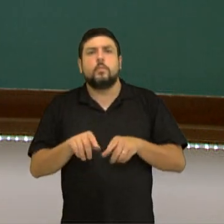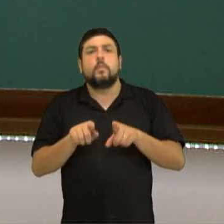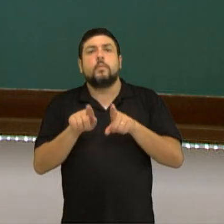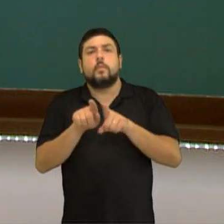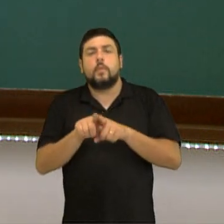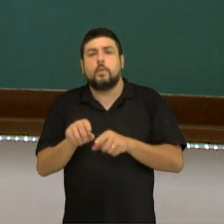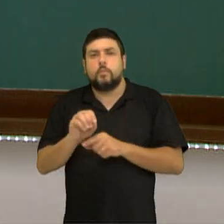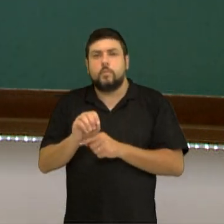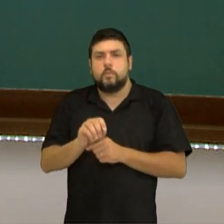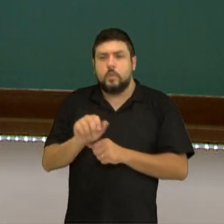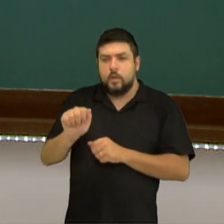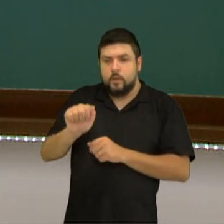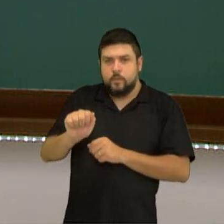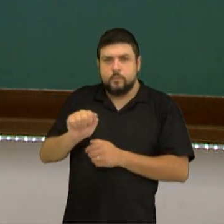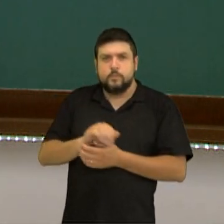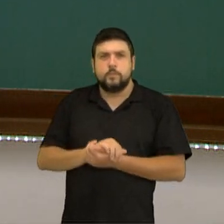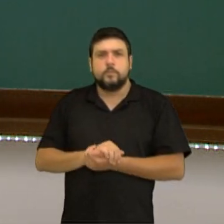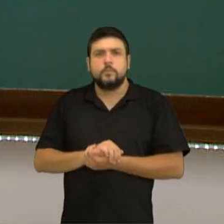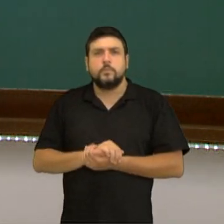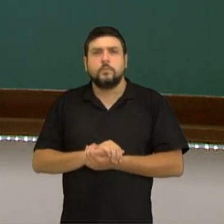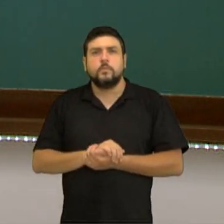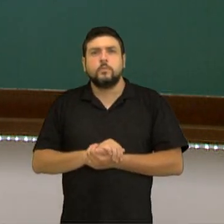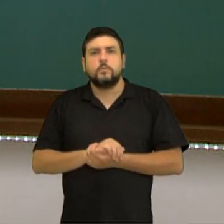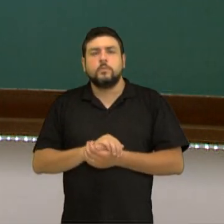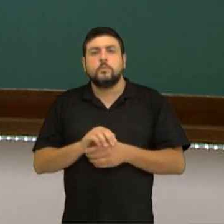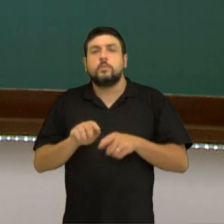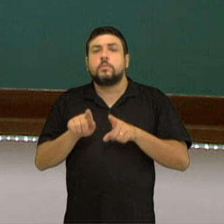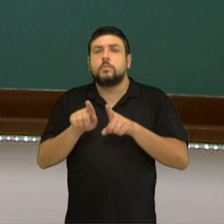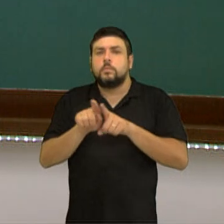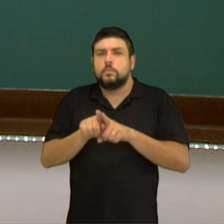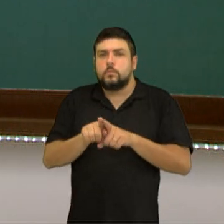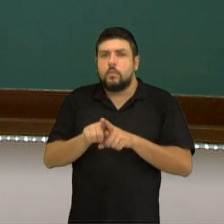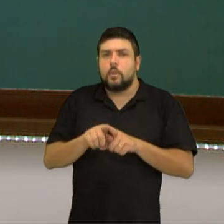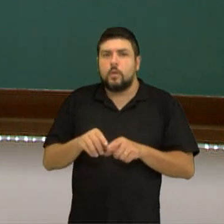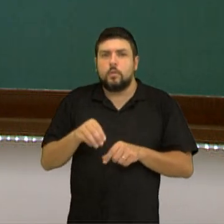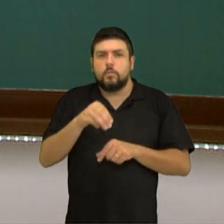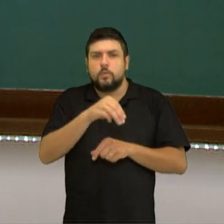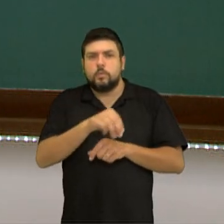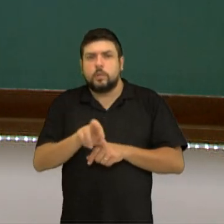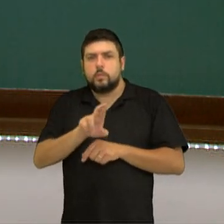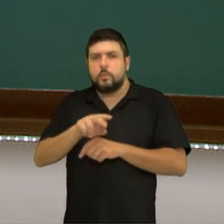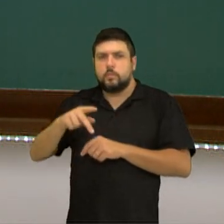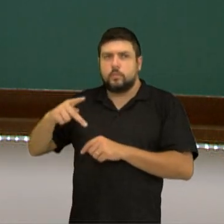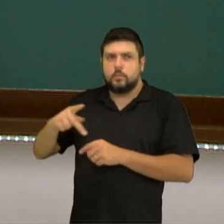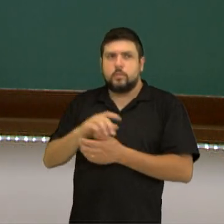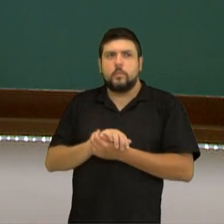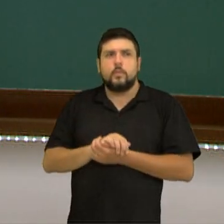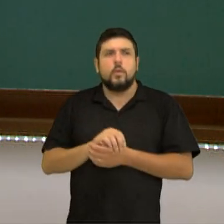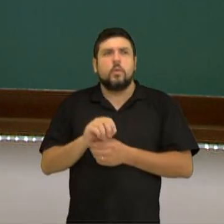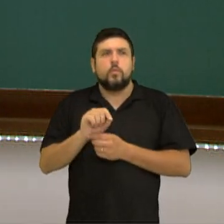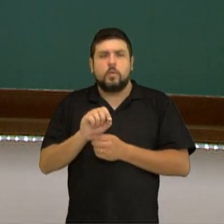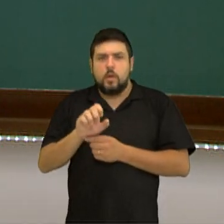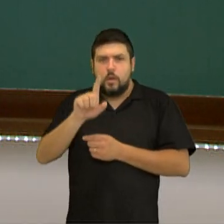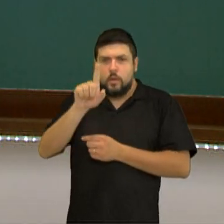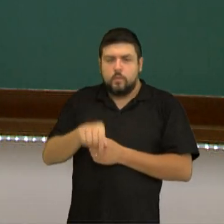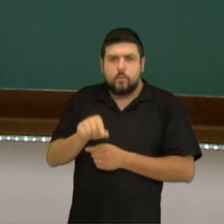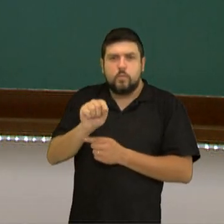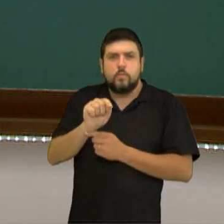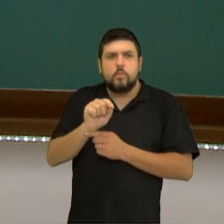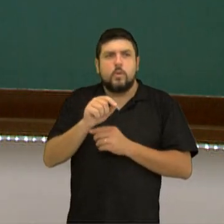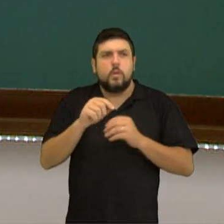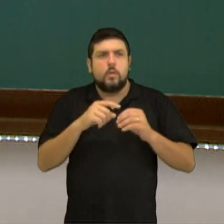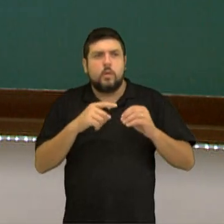vetor aceleração. A mesma coisa nós vamos ter com relação ao movimento retardado progressivo. O que acontece? Nesse sistema, você tem